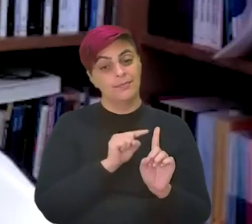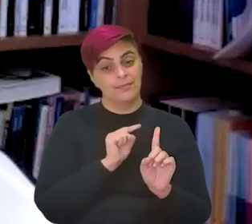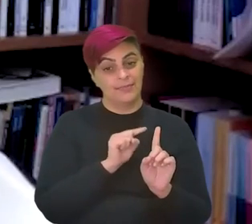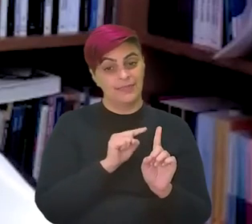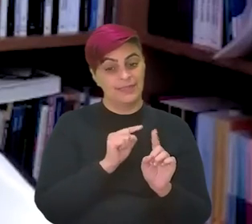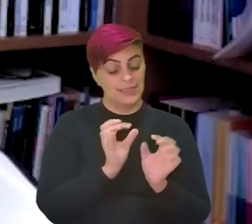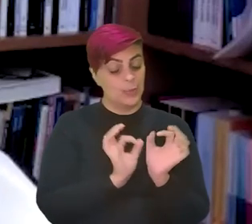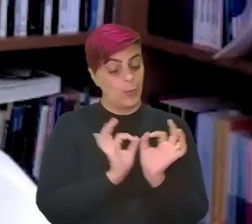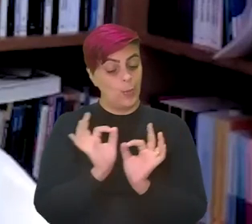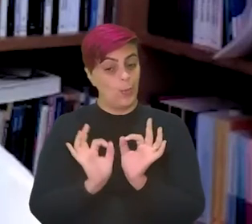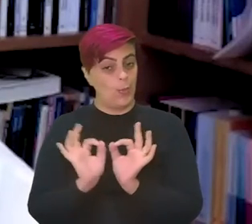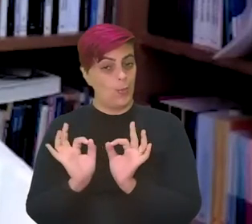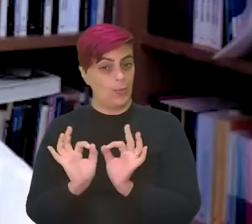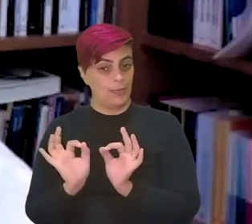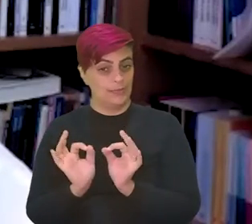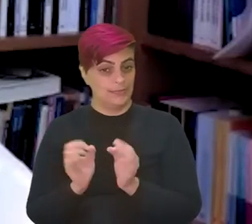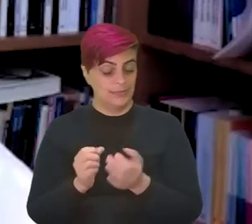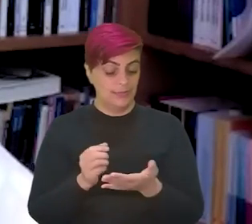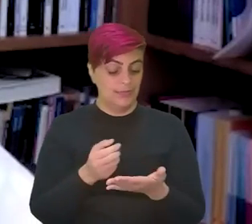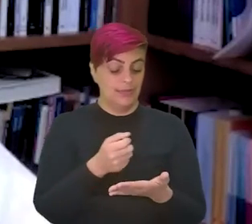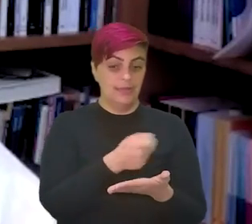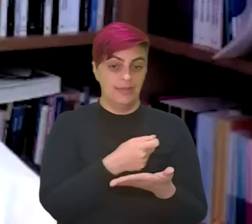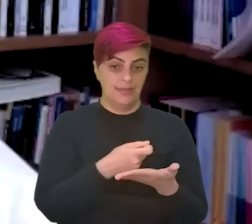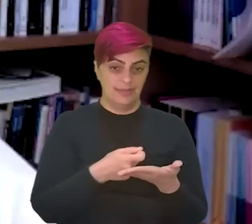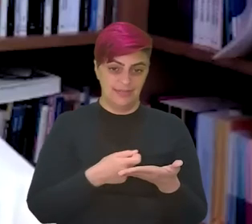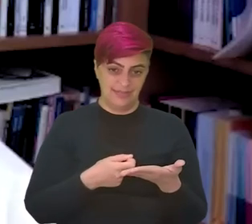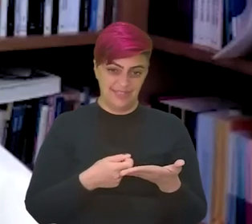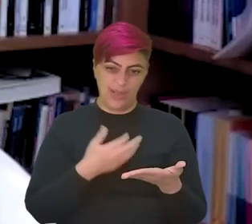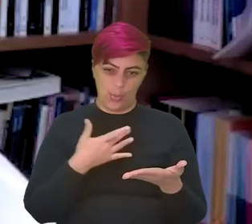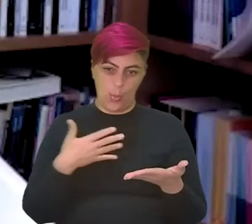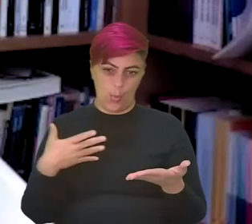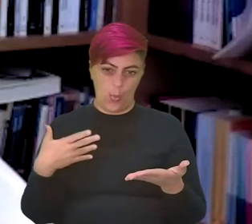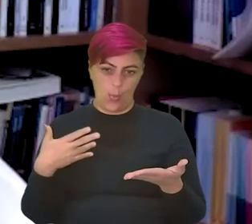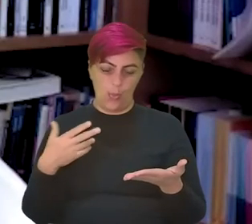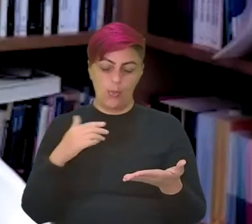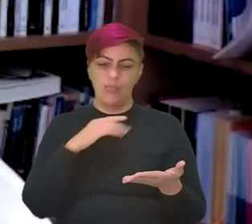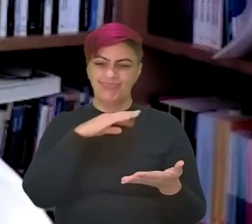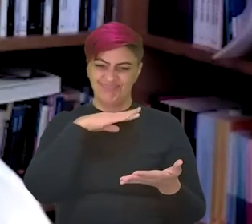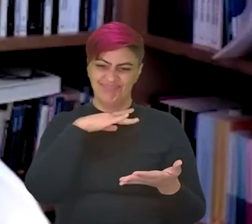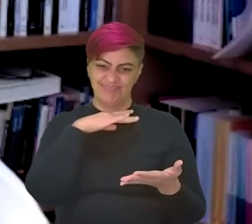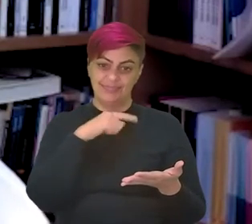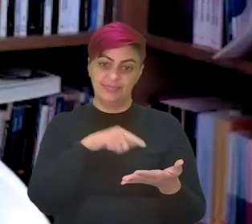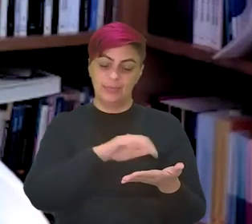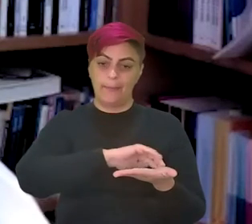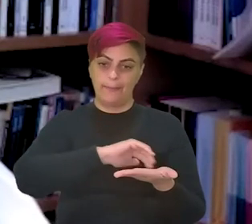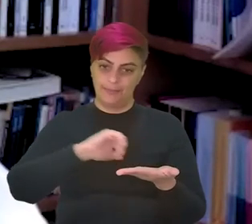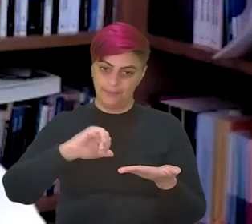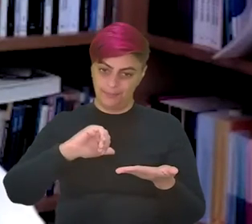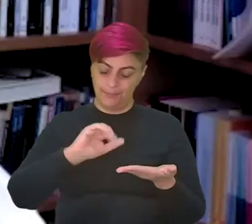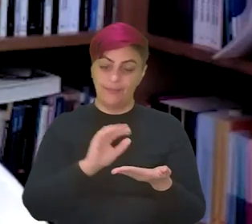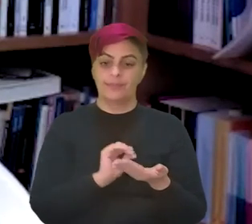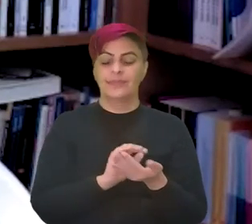né? Muitas, inclusive reconstrói as partes desagradáveis, né? Enfim, e